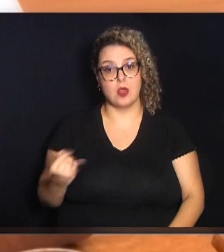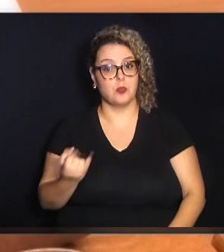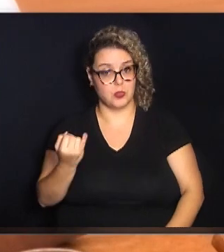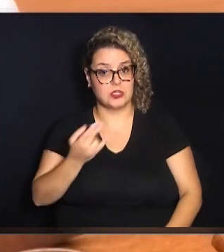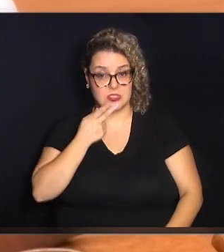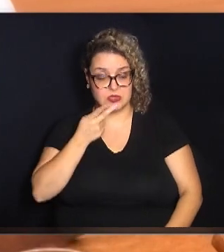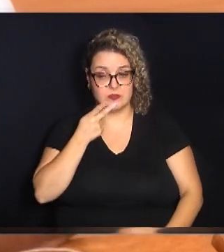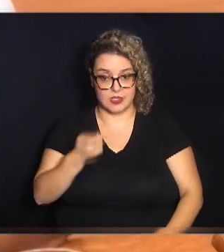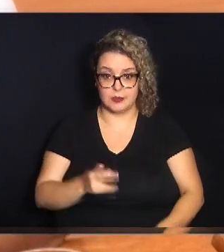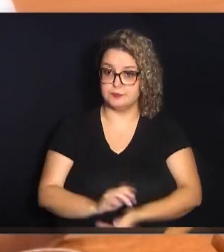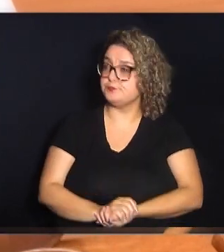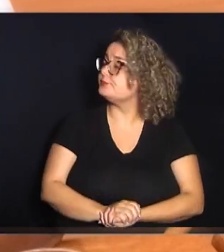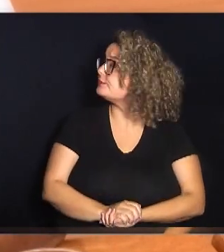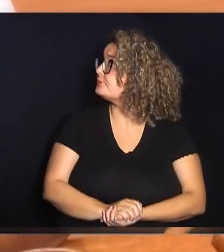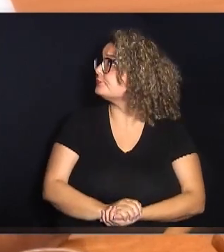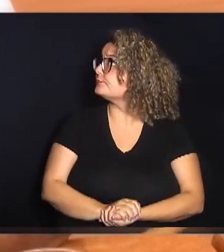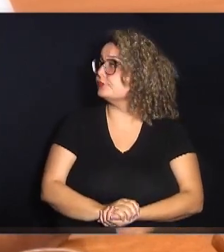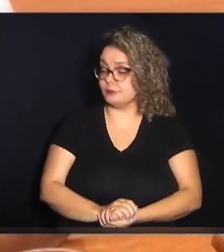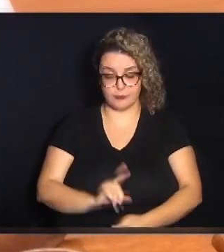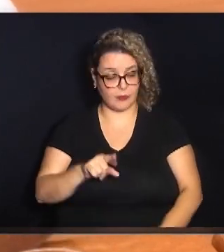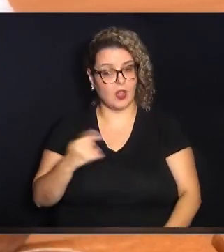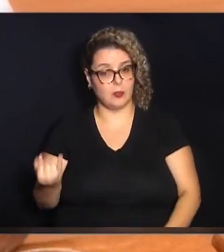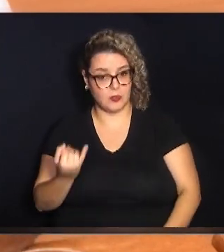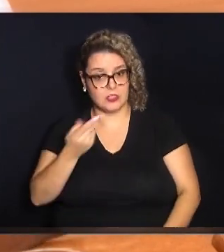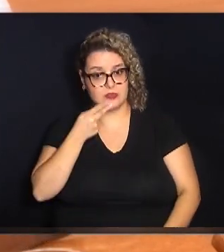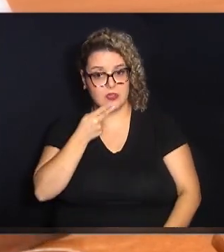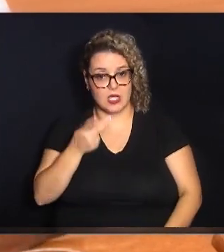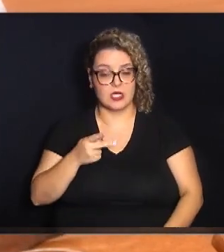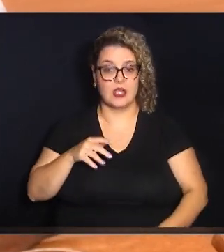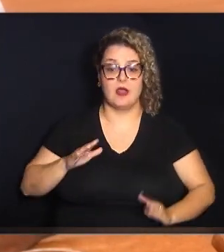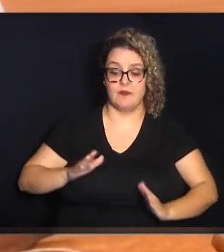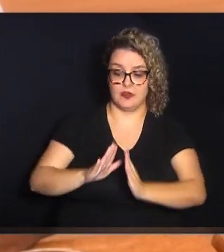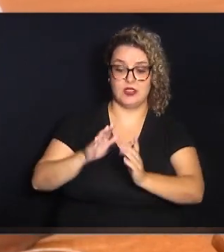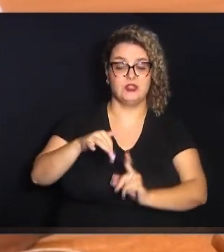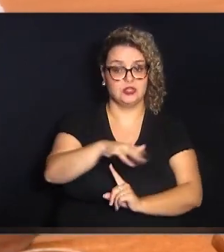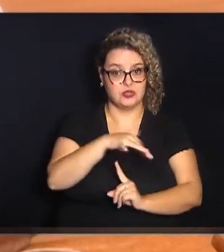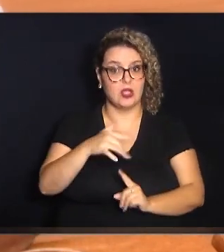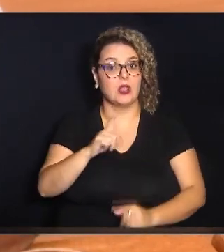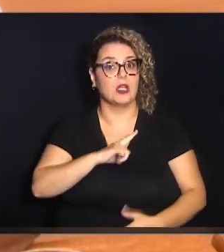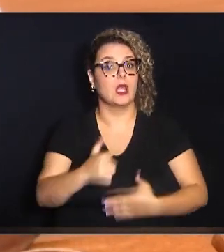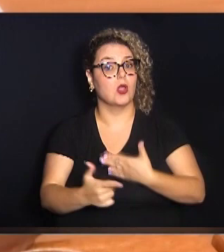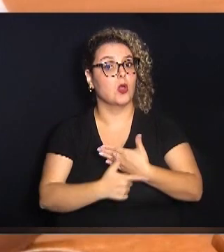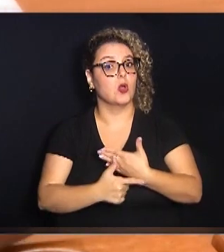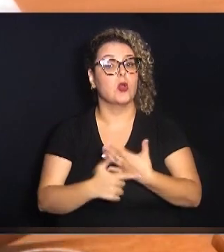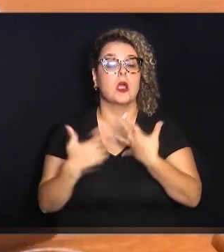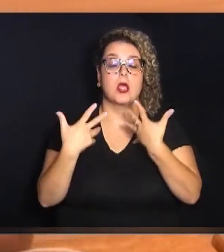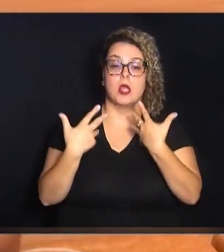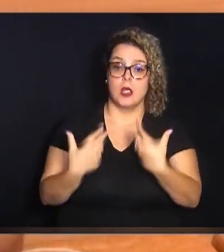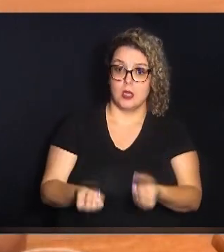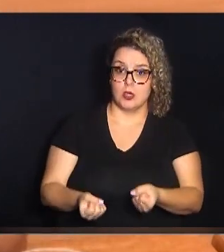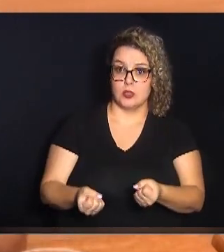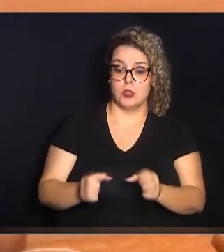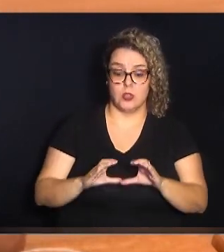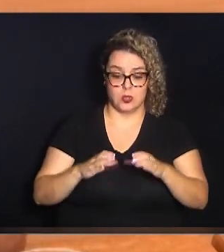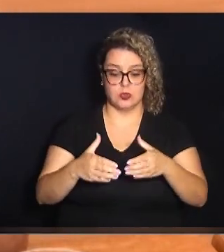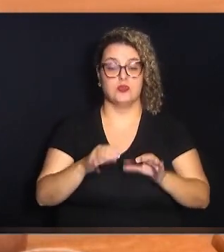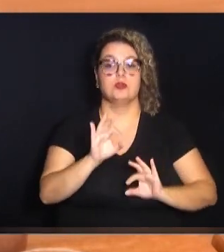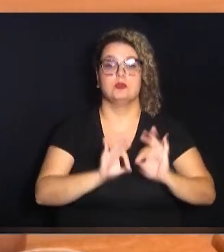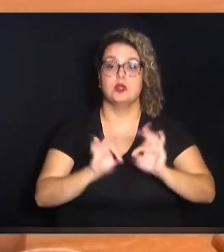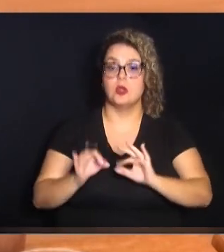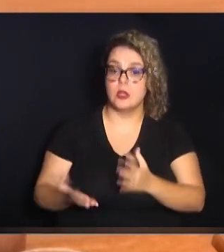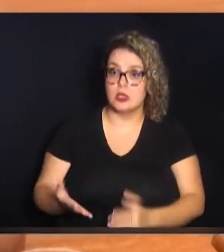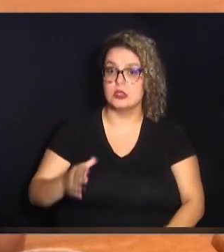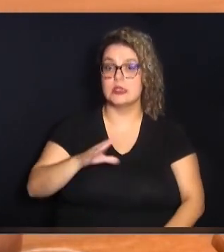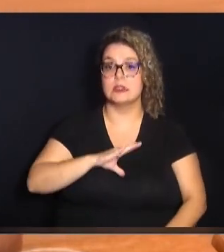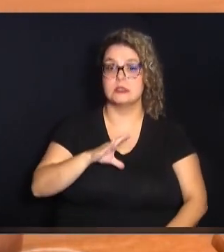importante ressaltar que a o a frente ambiental ela tem como papel receber os grupos